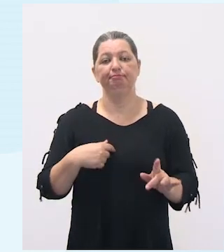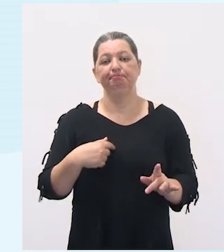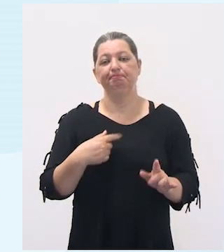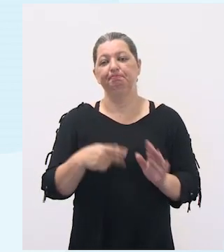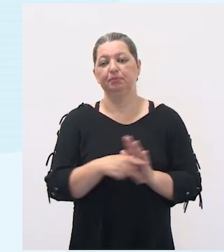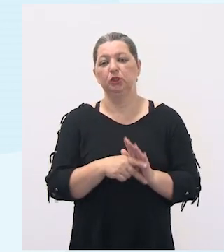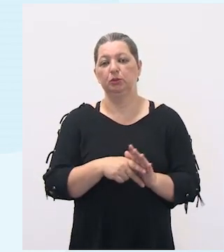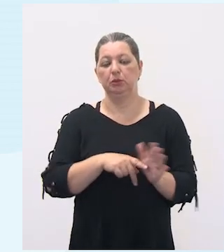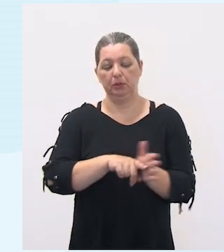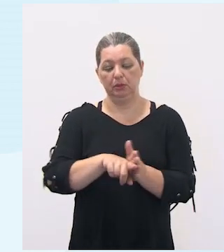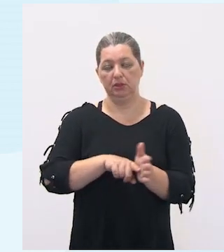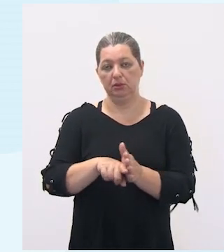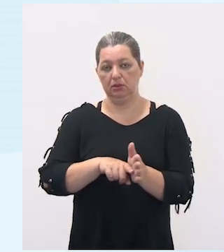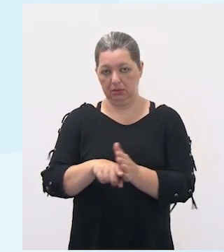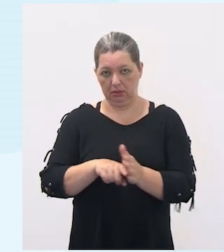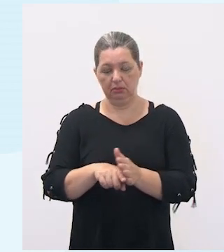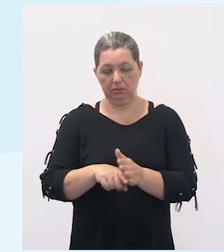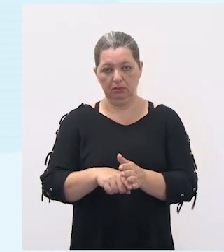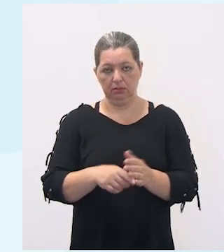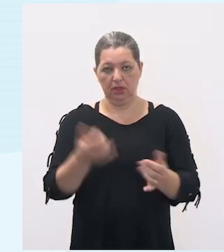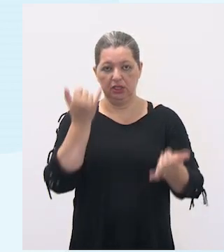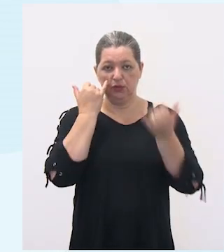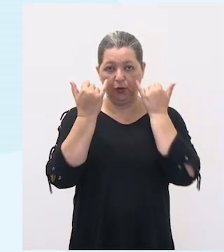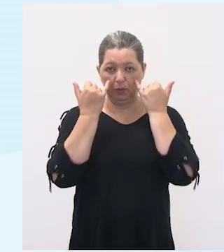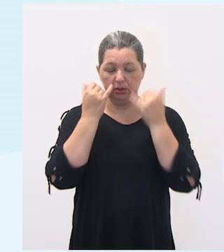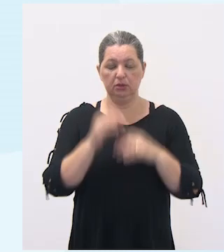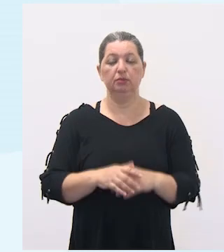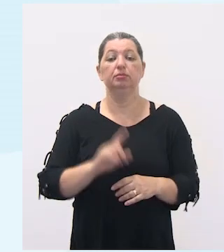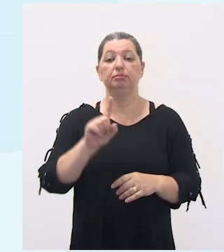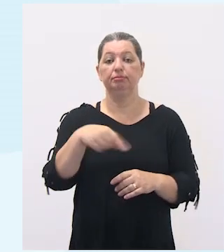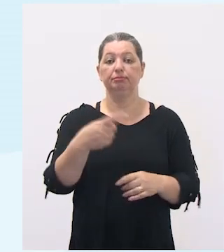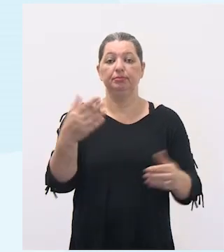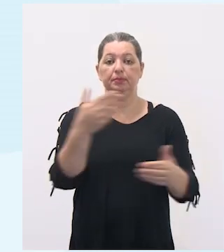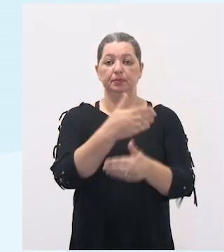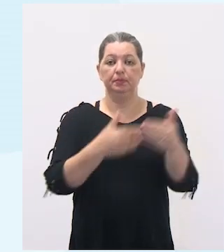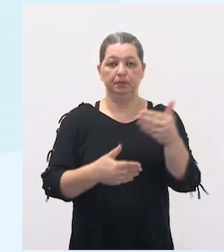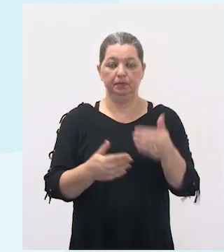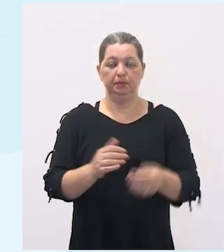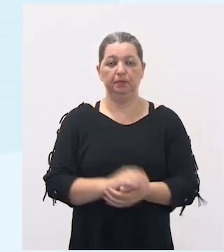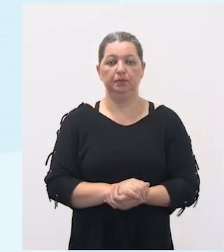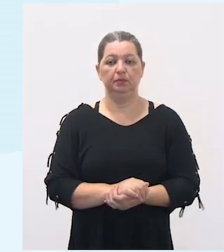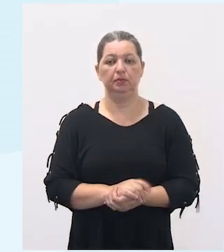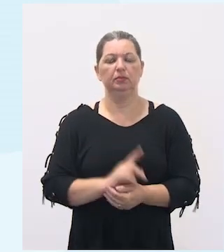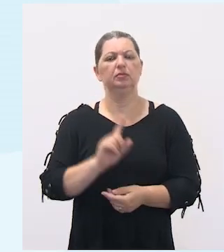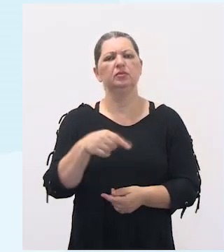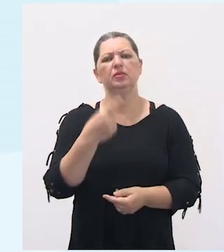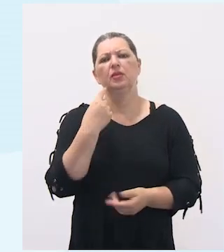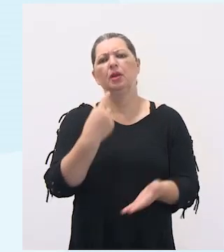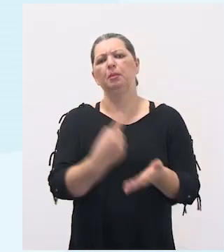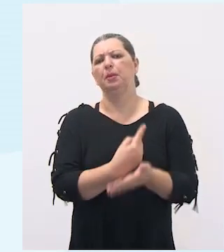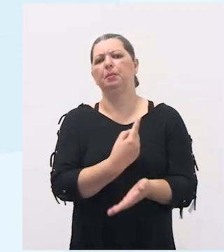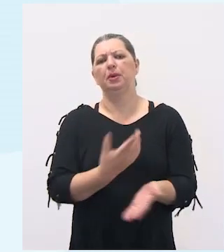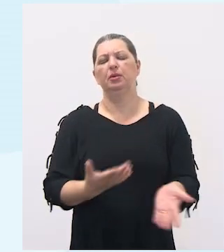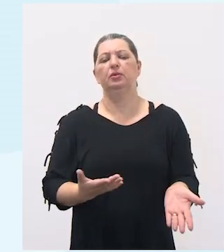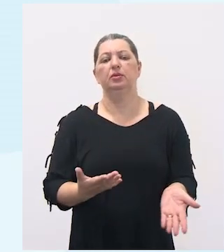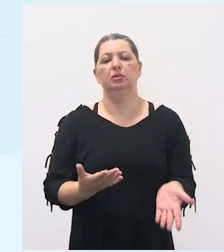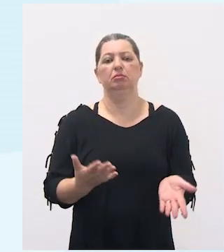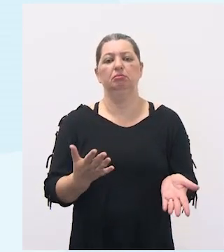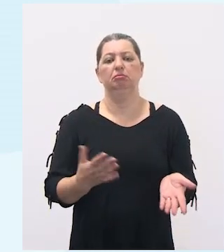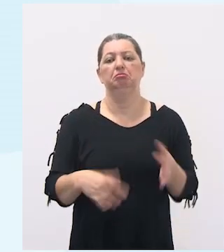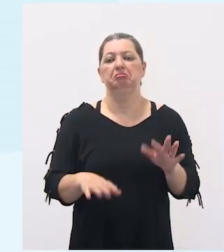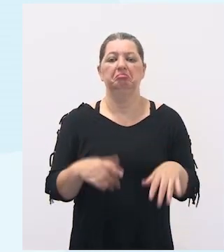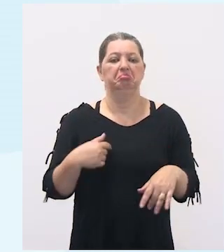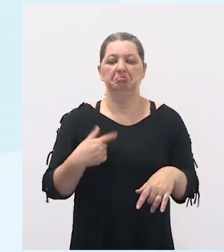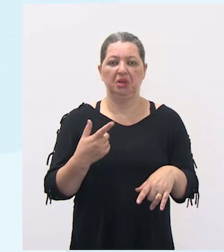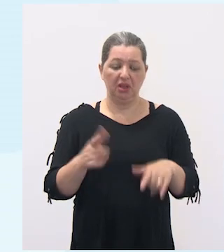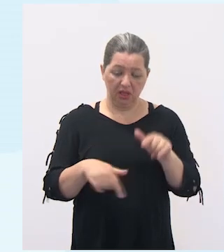para esses dados. No próximo slide, aí vocês me perguntam, mas eu